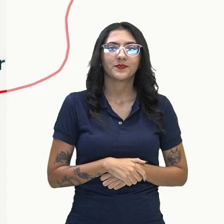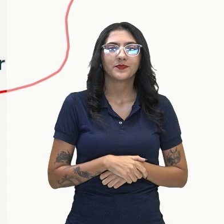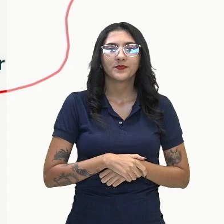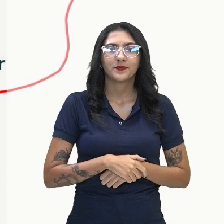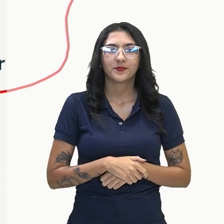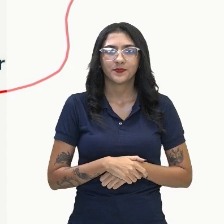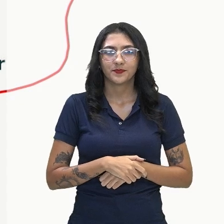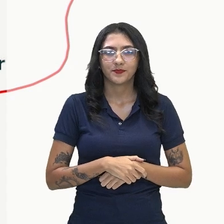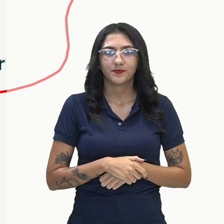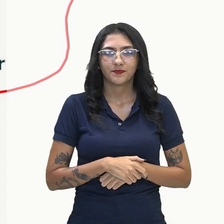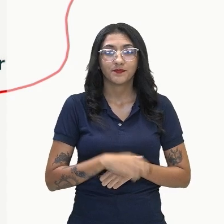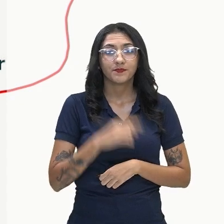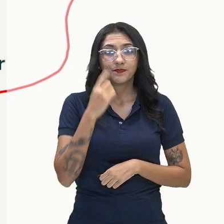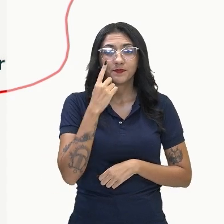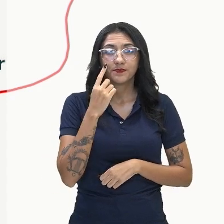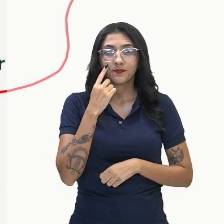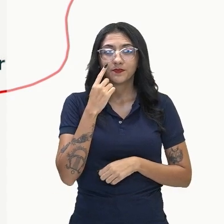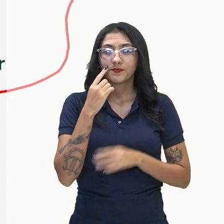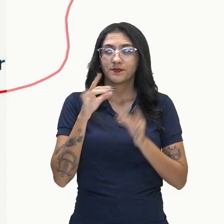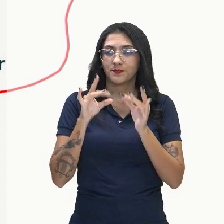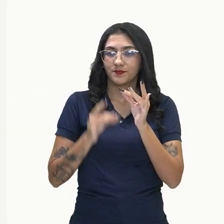ver um pouquinho mais do texto.